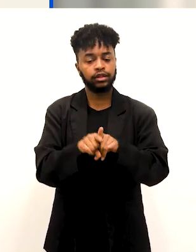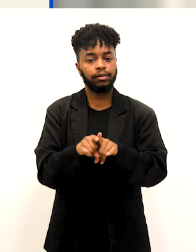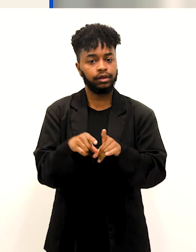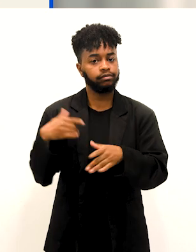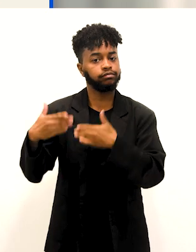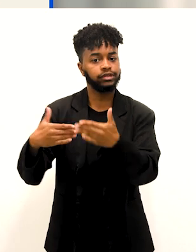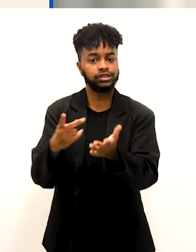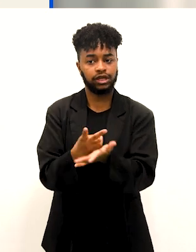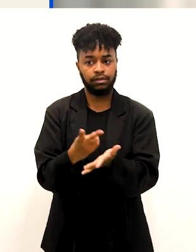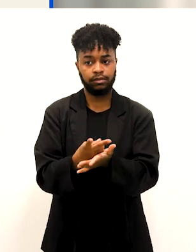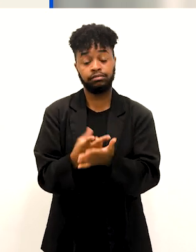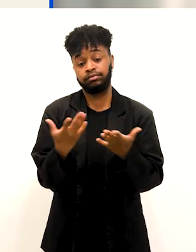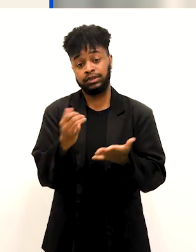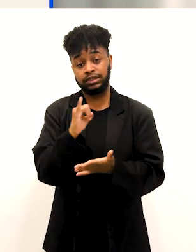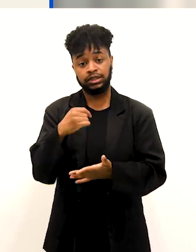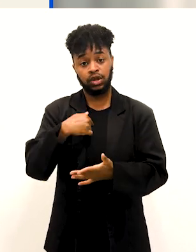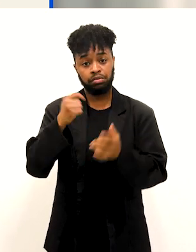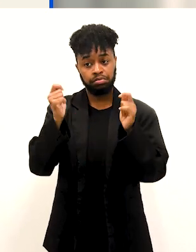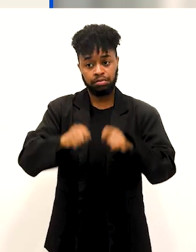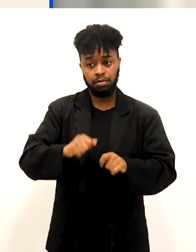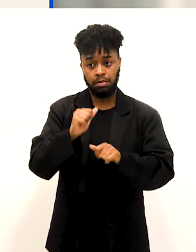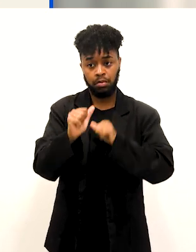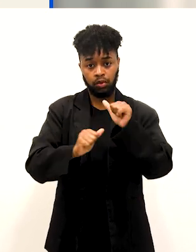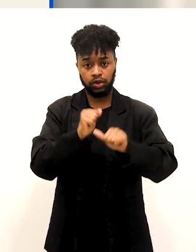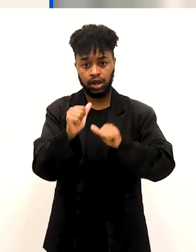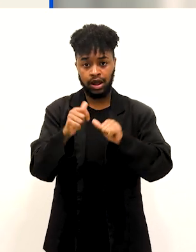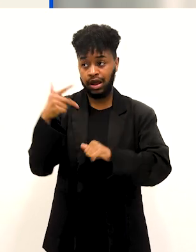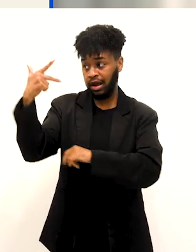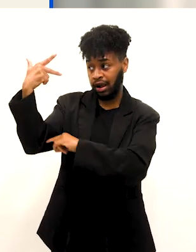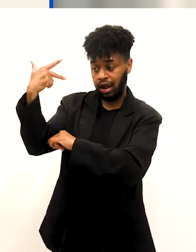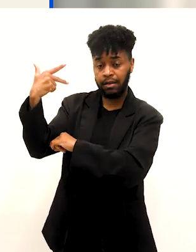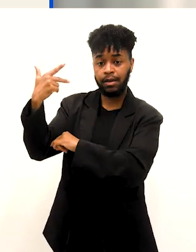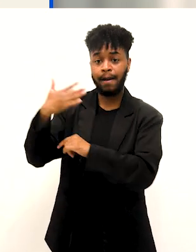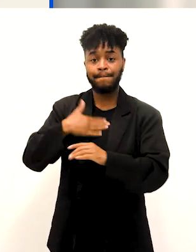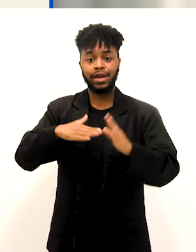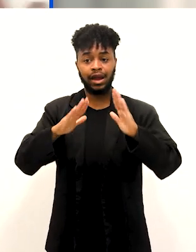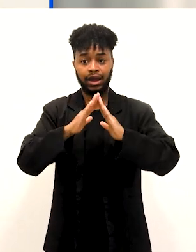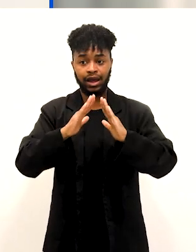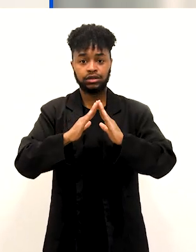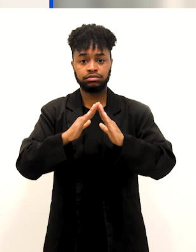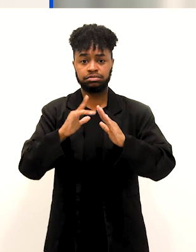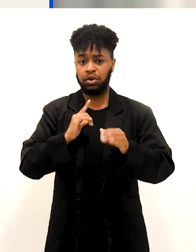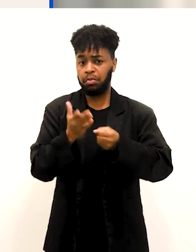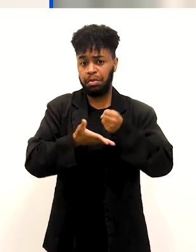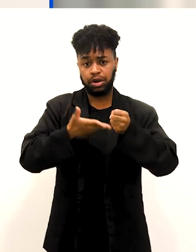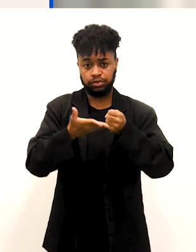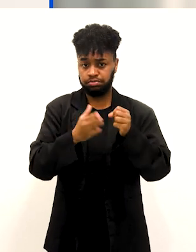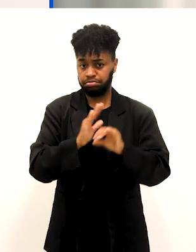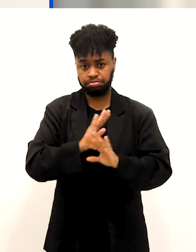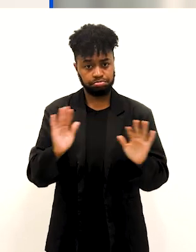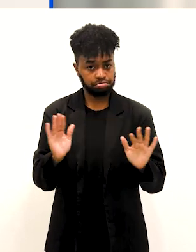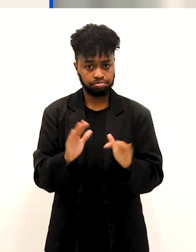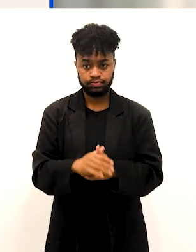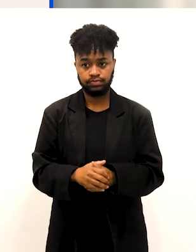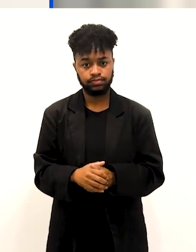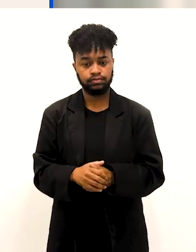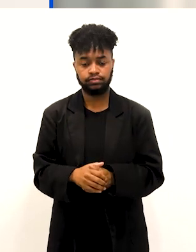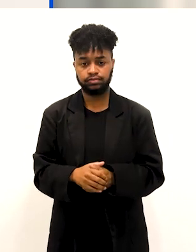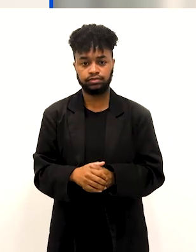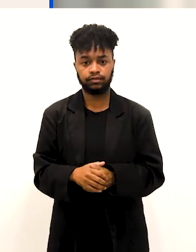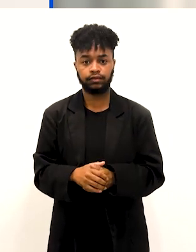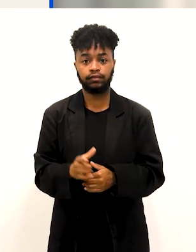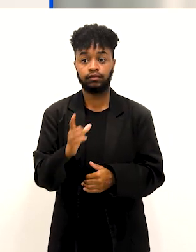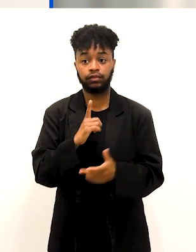evolução, né? Se eu pudesse mudar a posição da câmera, não posso mudar a posição, mas a minha casa ela tem um essencial,